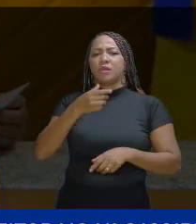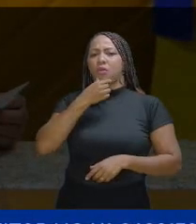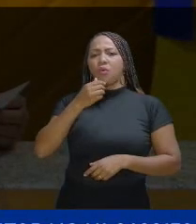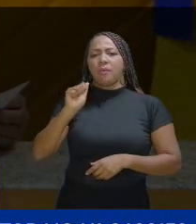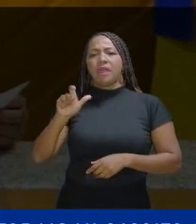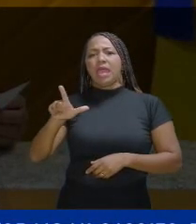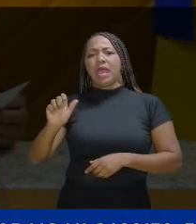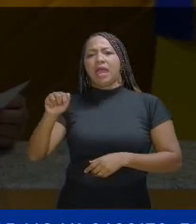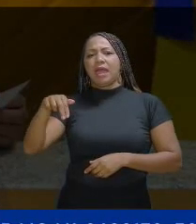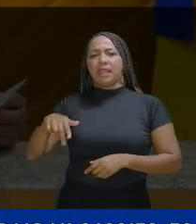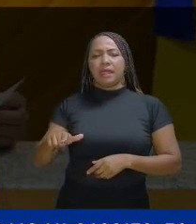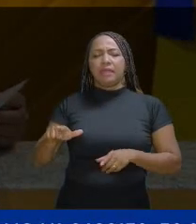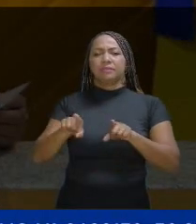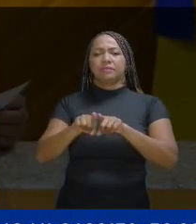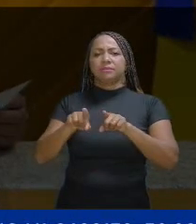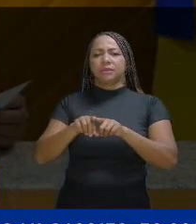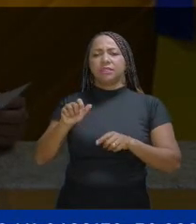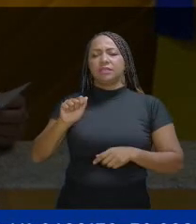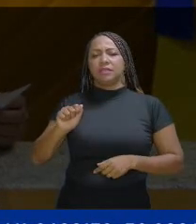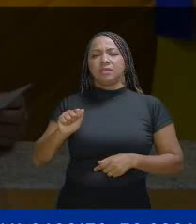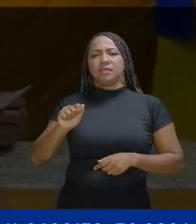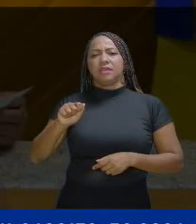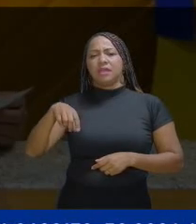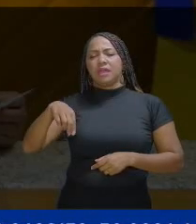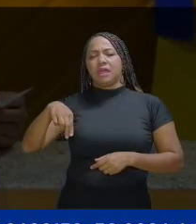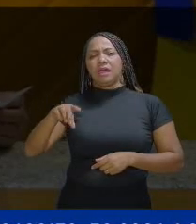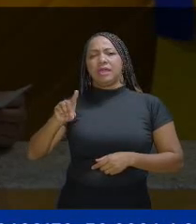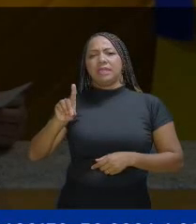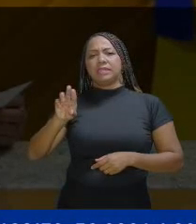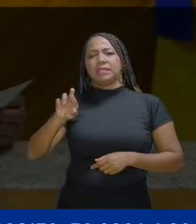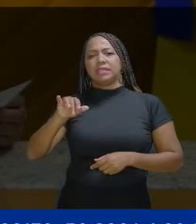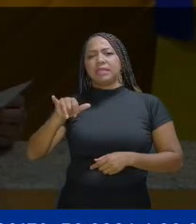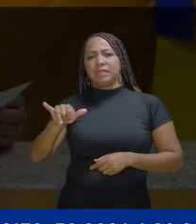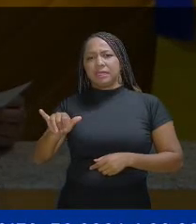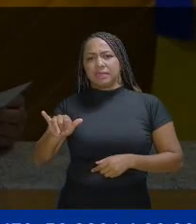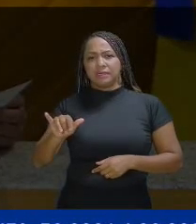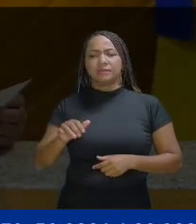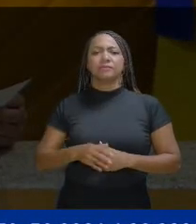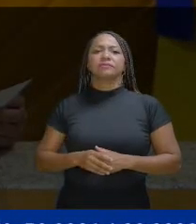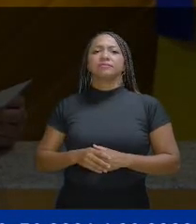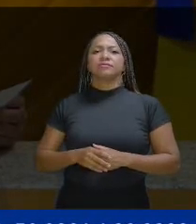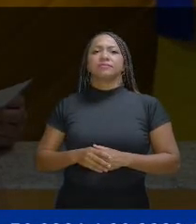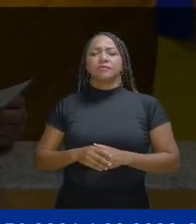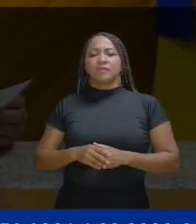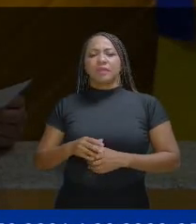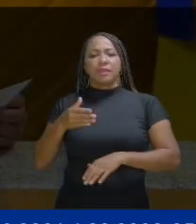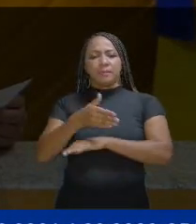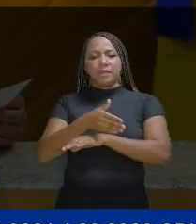e Andrei Victor Xavier de Moraes Rodrigues. Atuarão como vogais